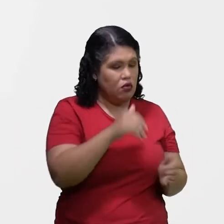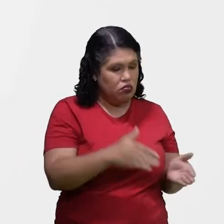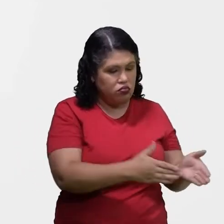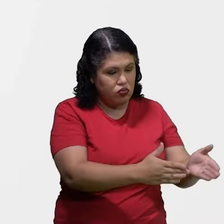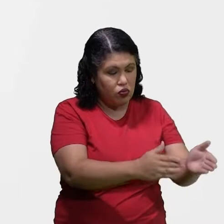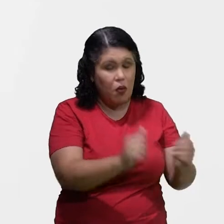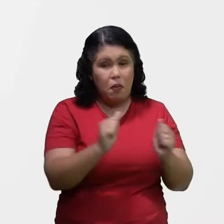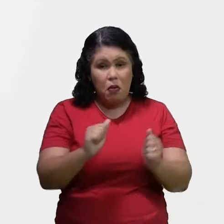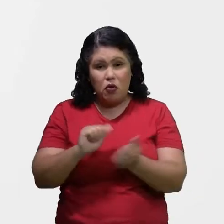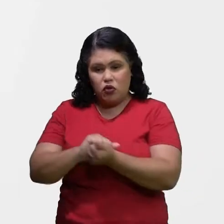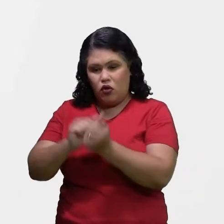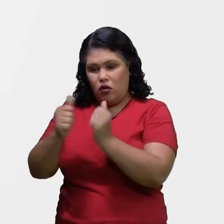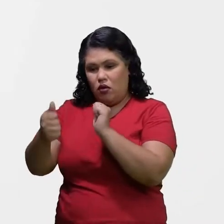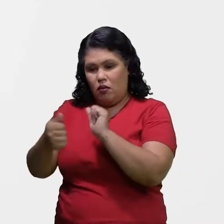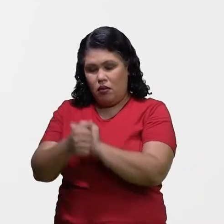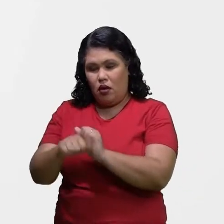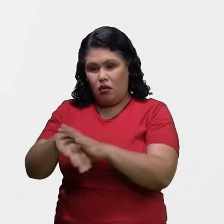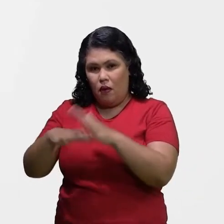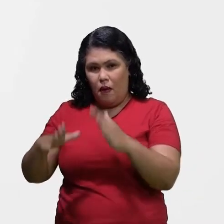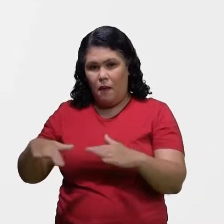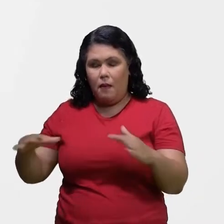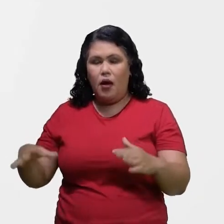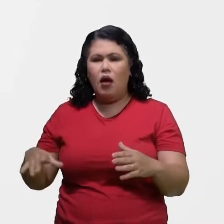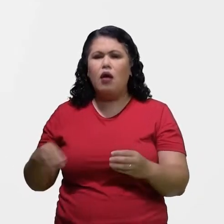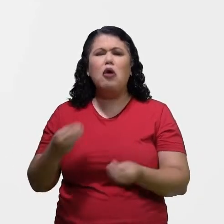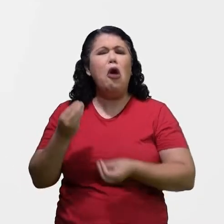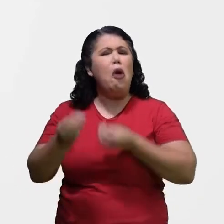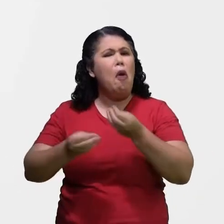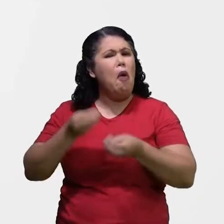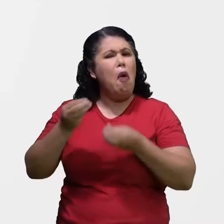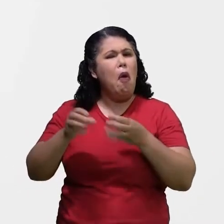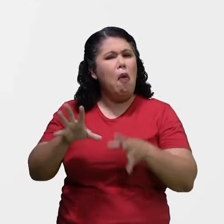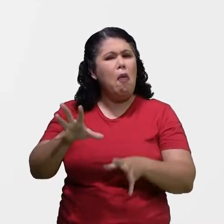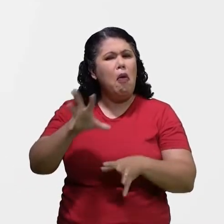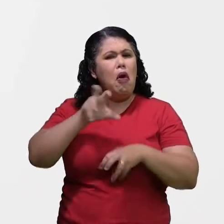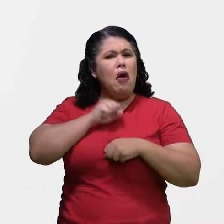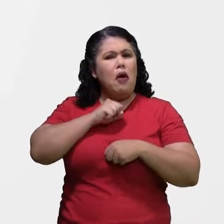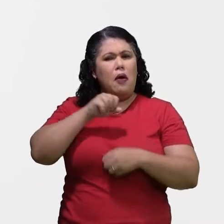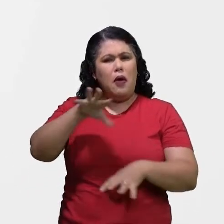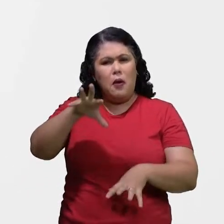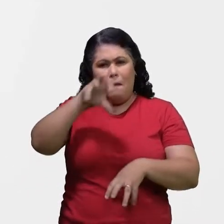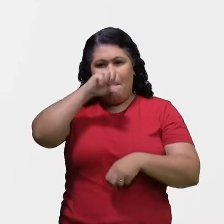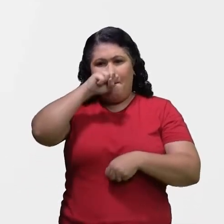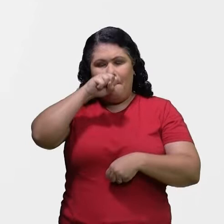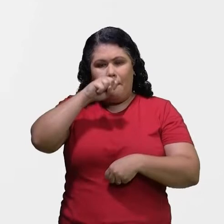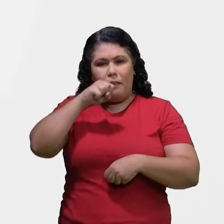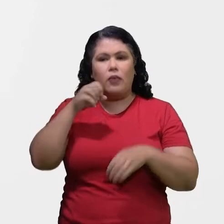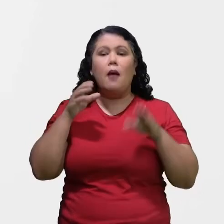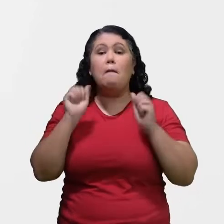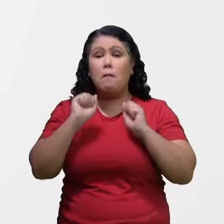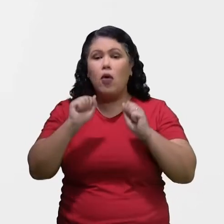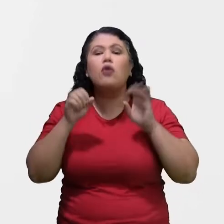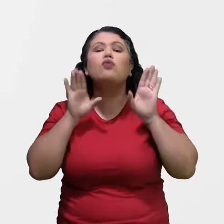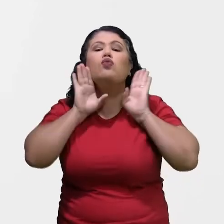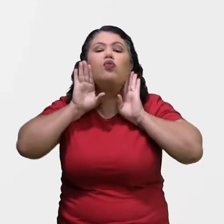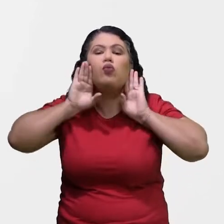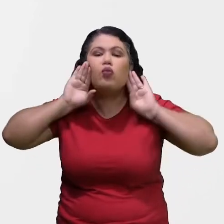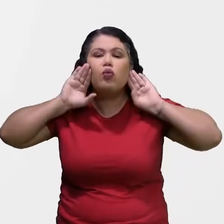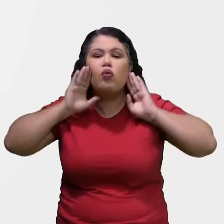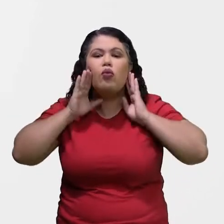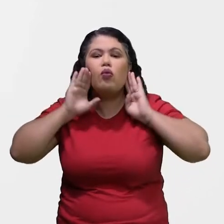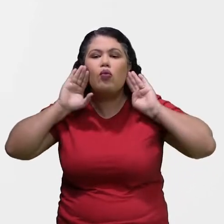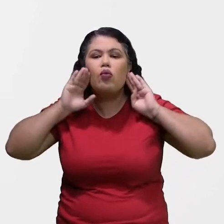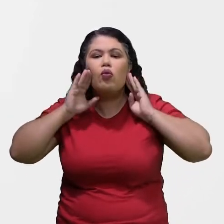doce. Respiração, vários tipos de respiração. Um dos exemplos, branquial, que nós vamos ver